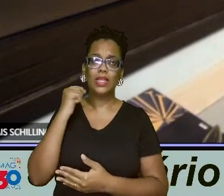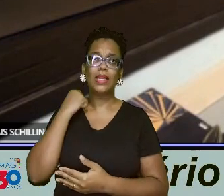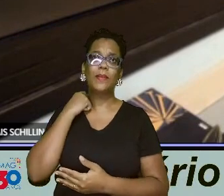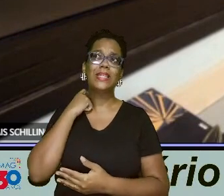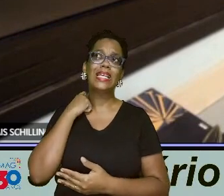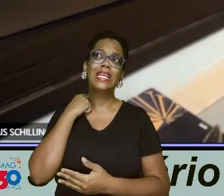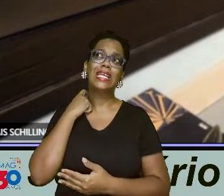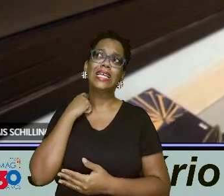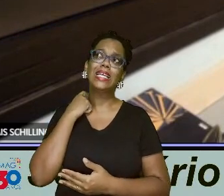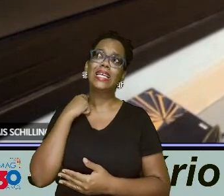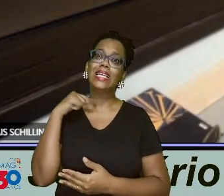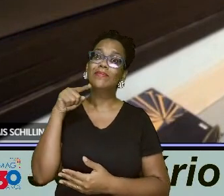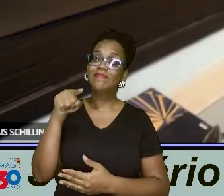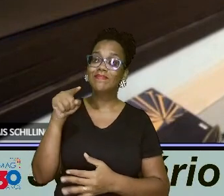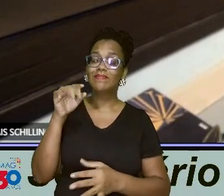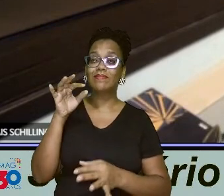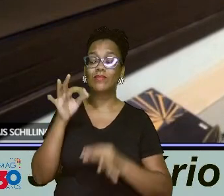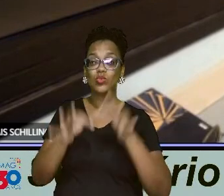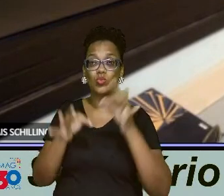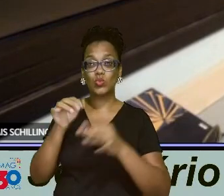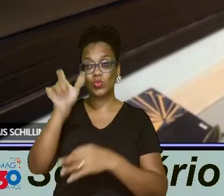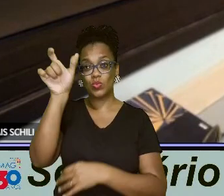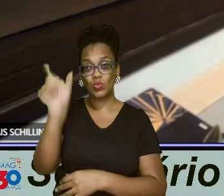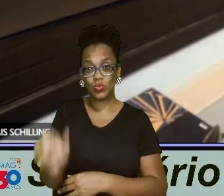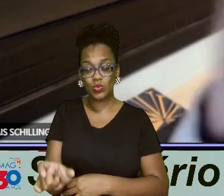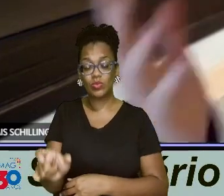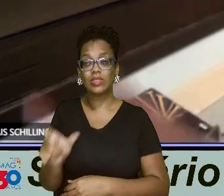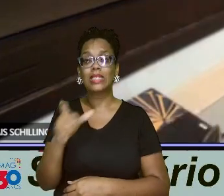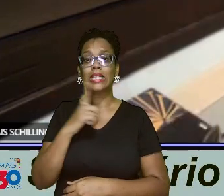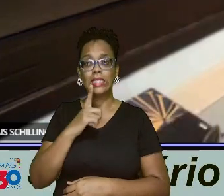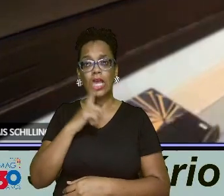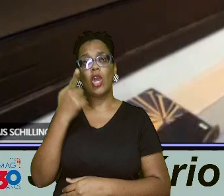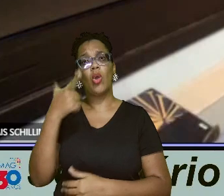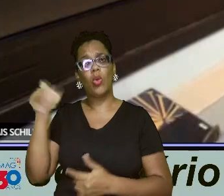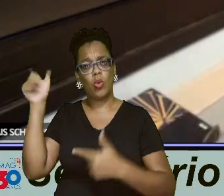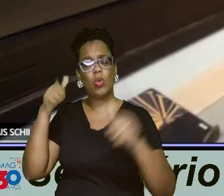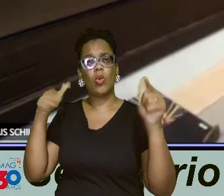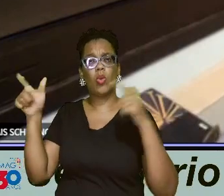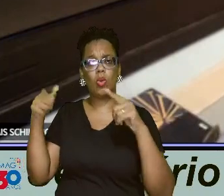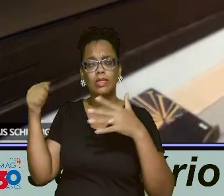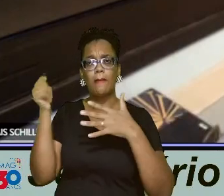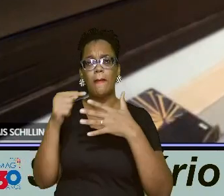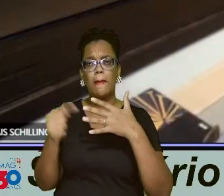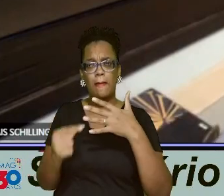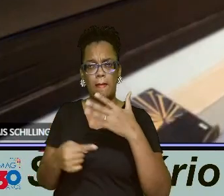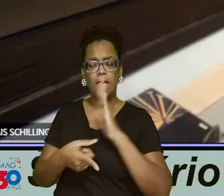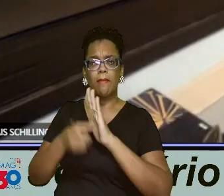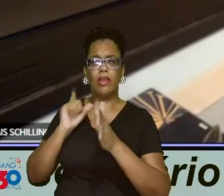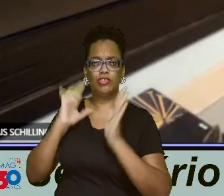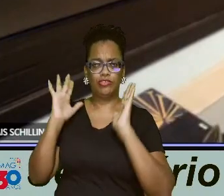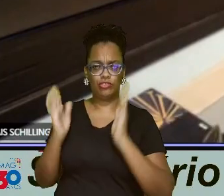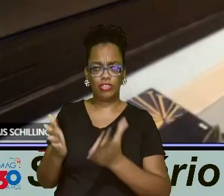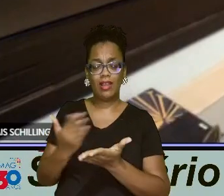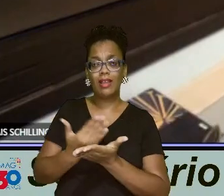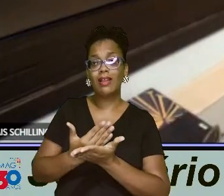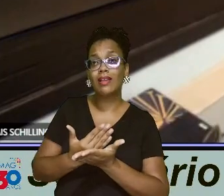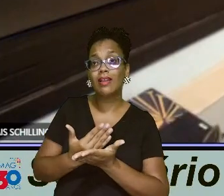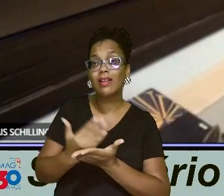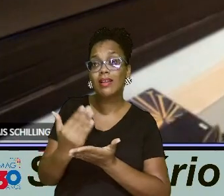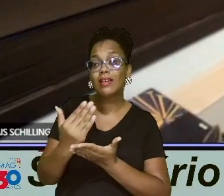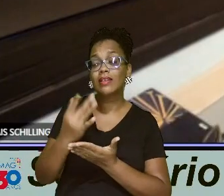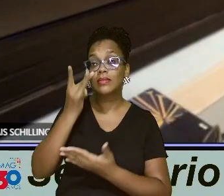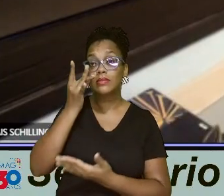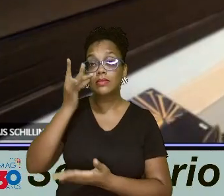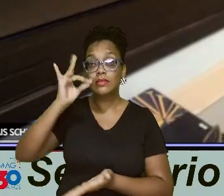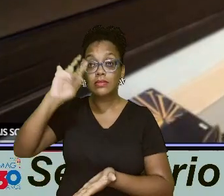que esse julgado ele vem na esteira de outras medidas que vinham sendo tomadas já a partir da